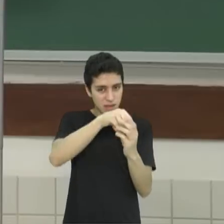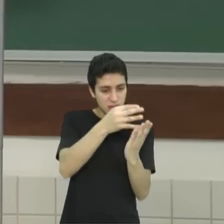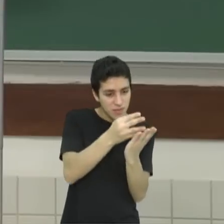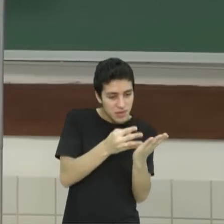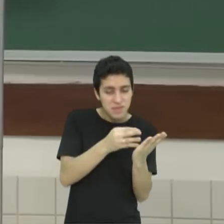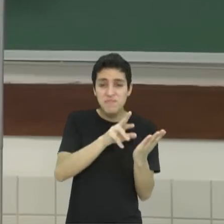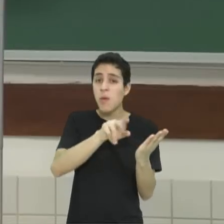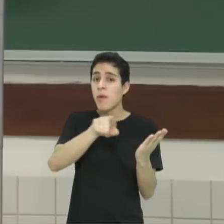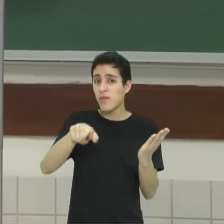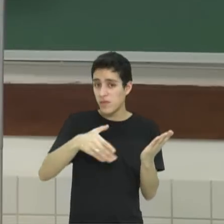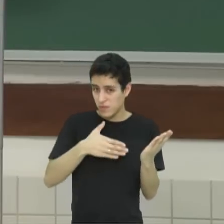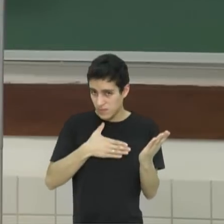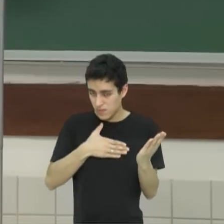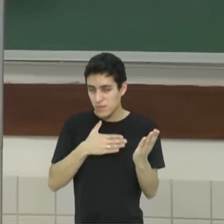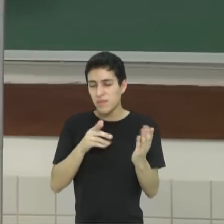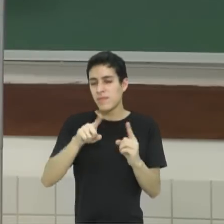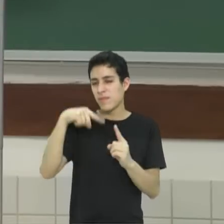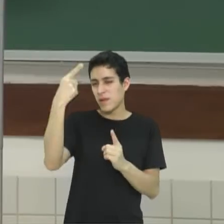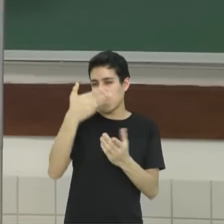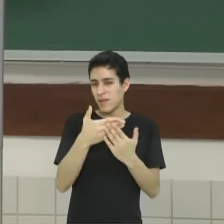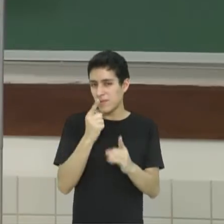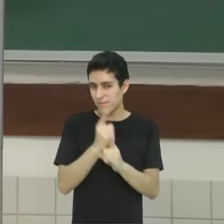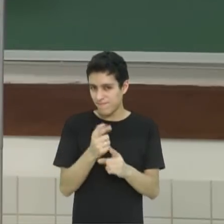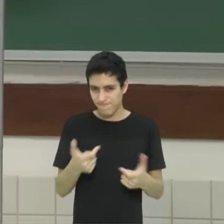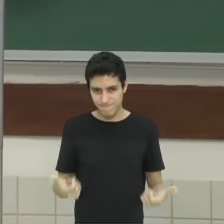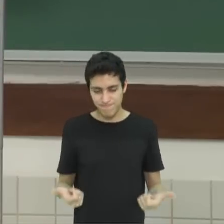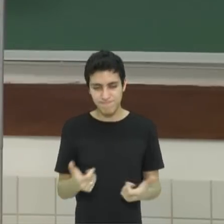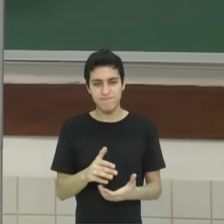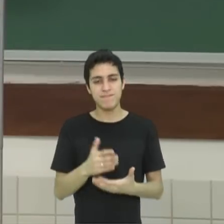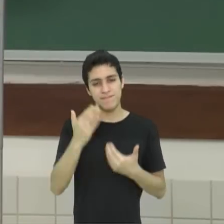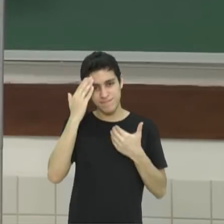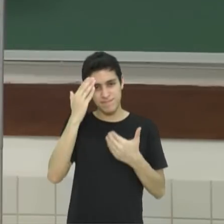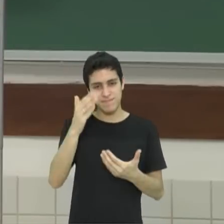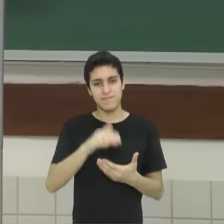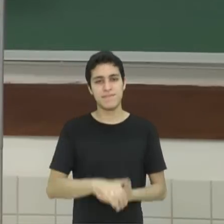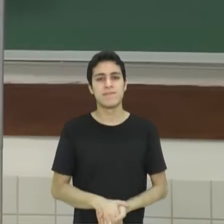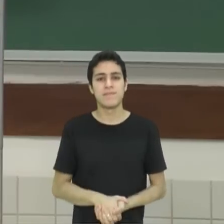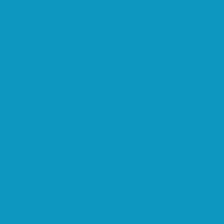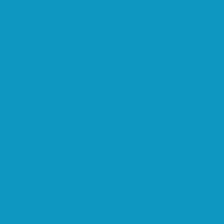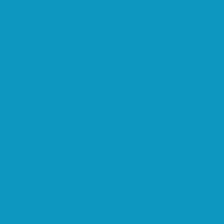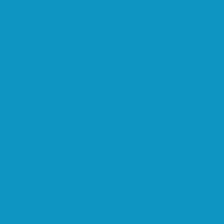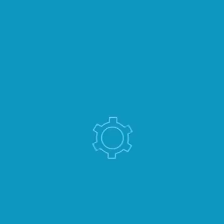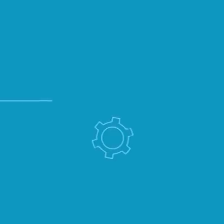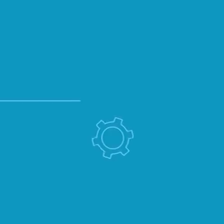que você tenha gostado e nós nos vemos nas próximas aulas. Muito obrigada e até mais!